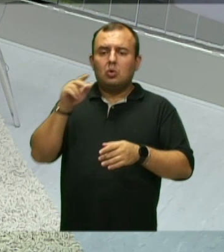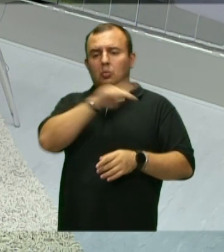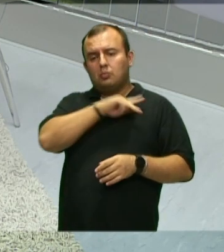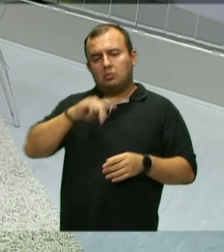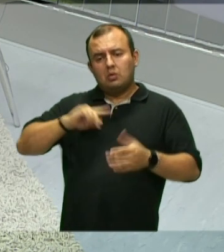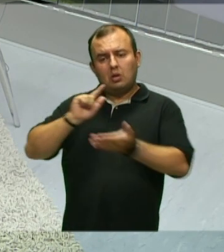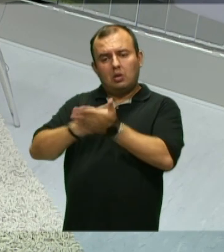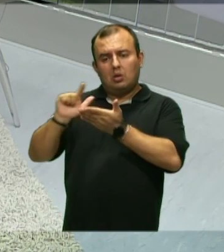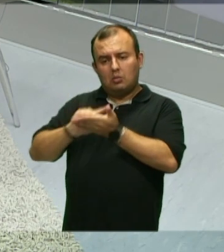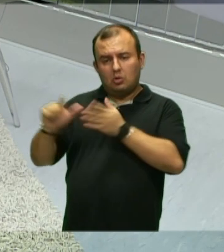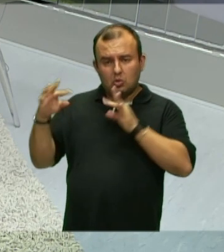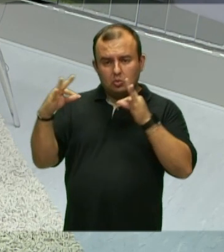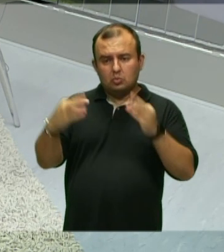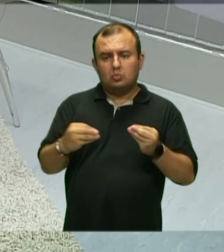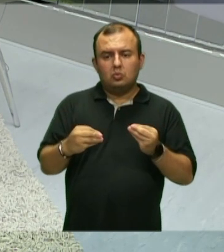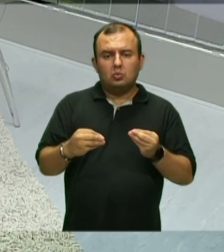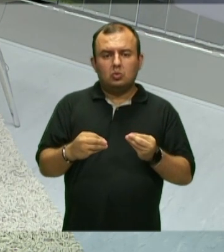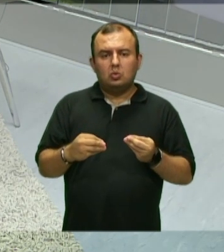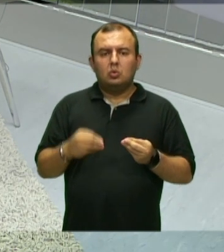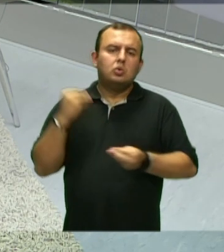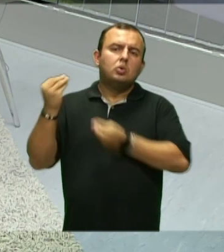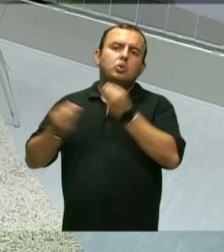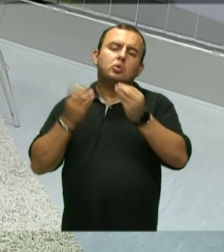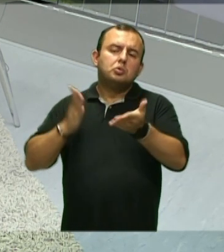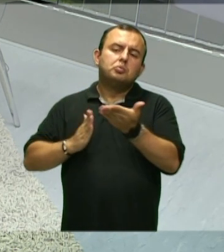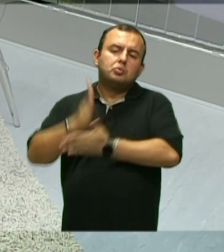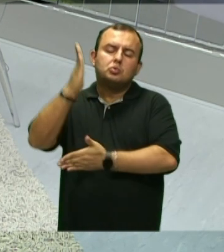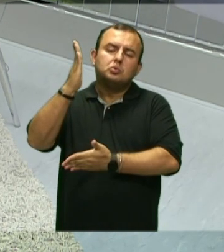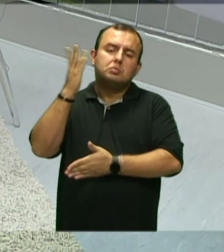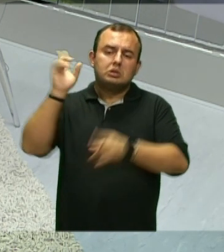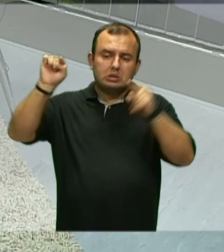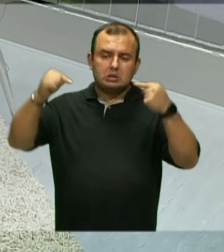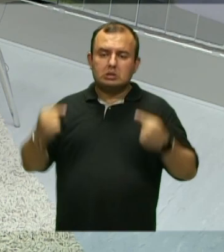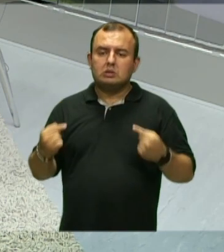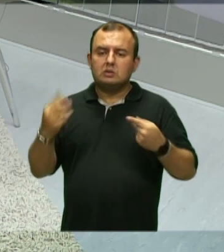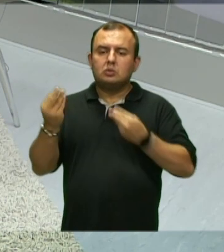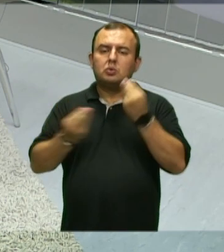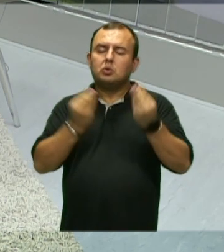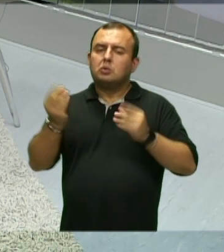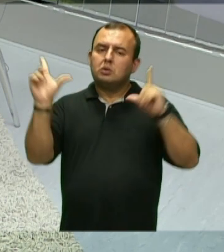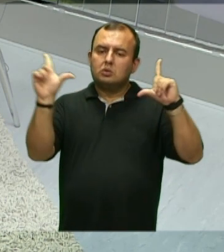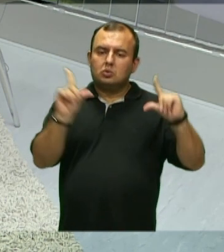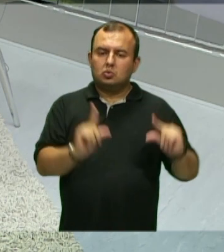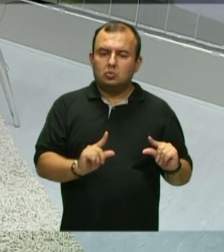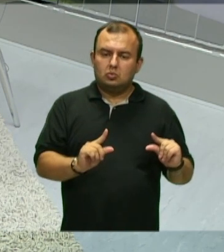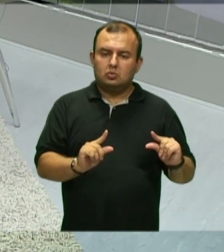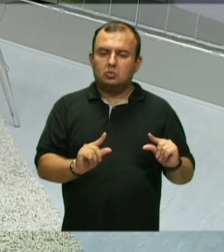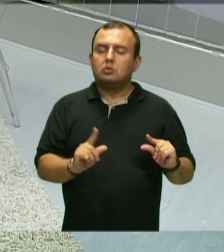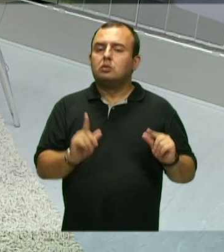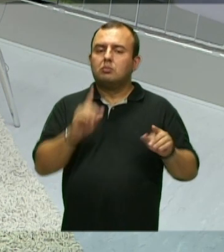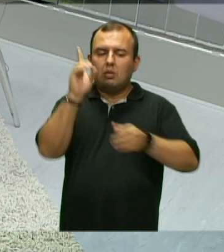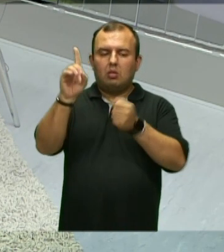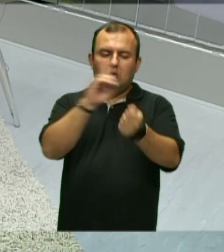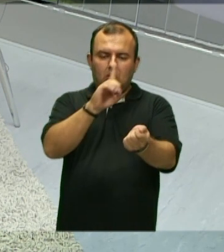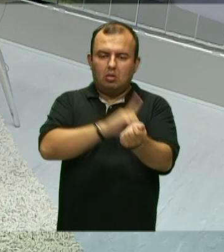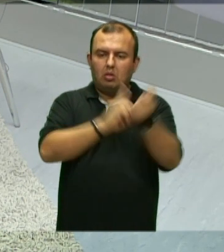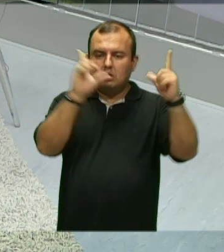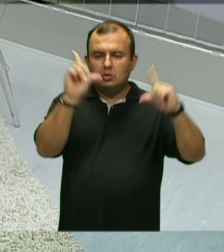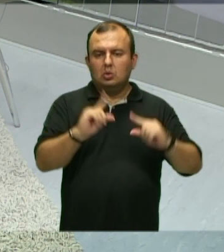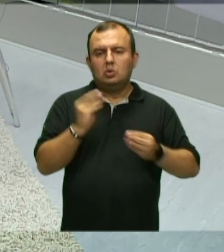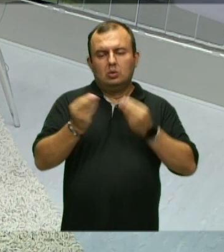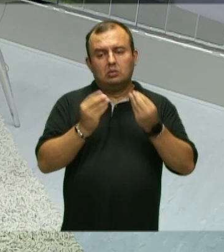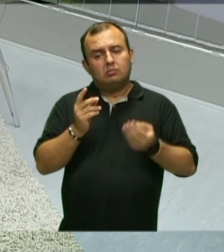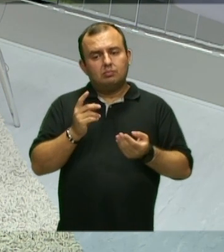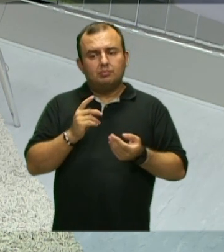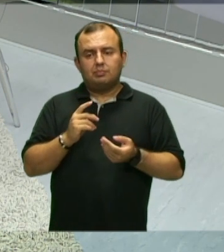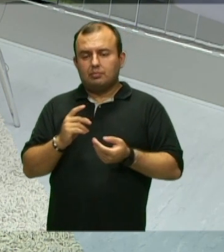limpar tudo de uma vez. Como superar esse desafio, vereador, para reduzir o número de focos do mosquito? Na